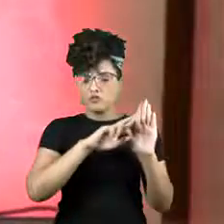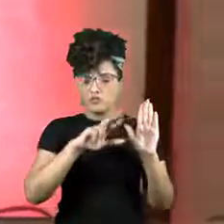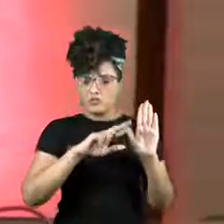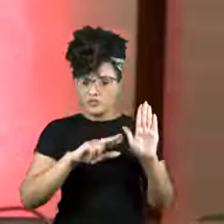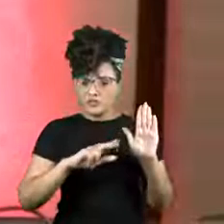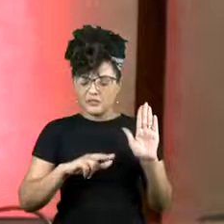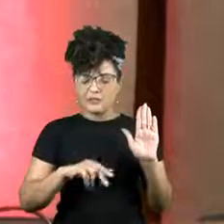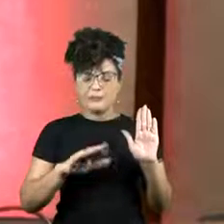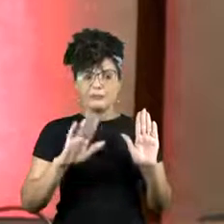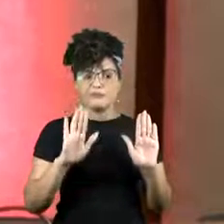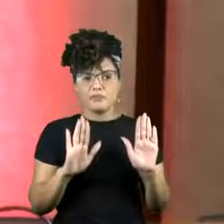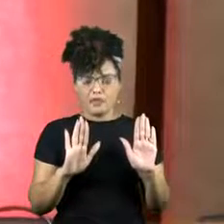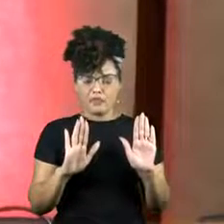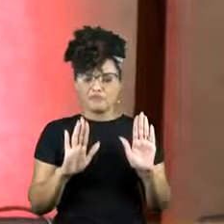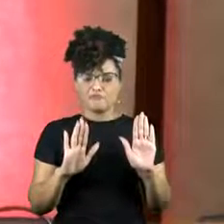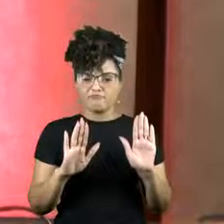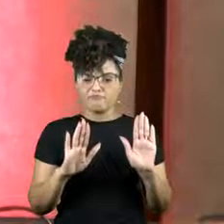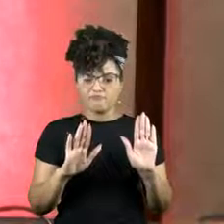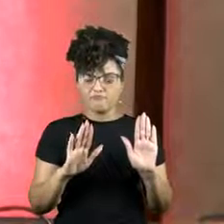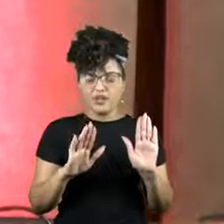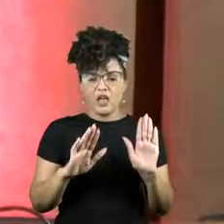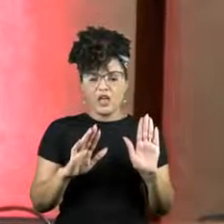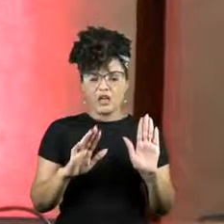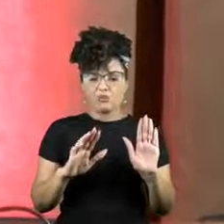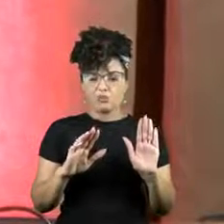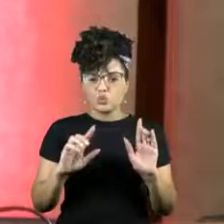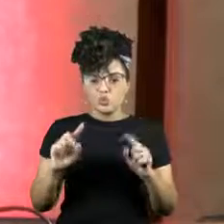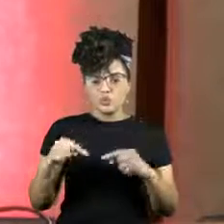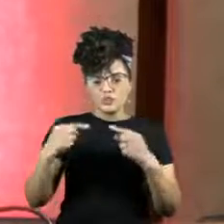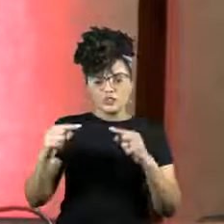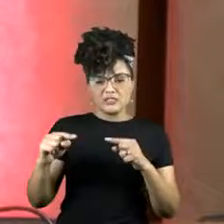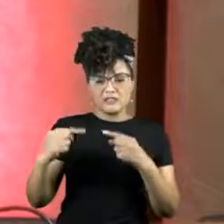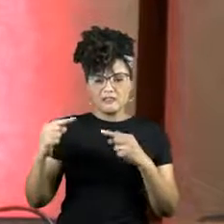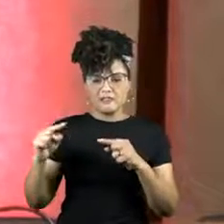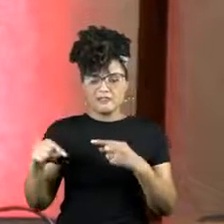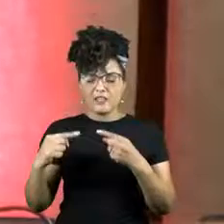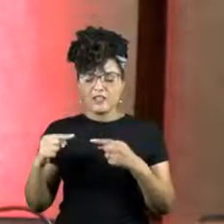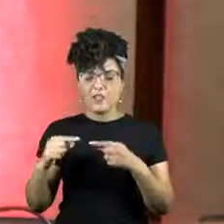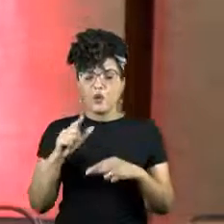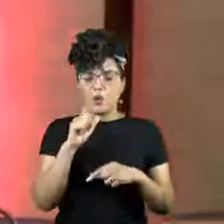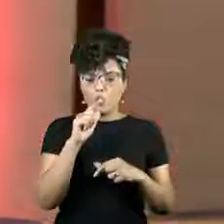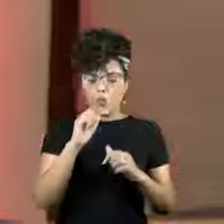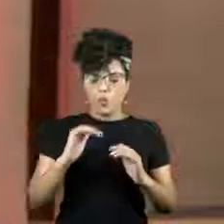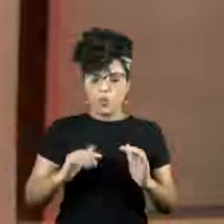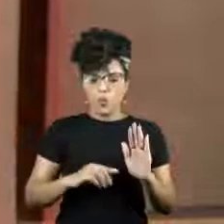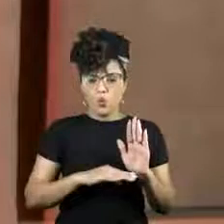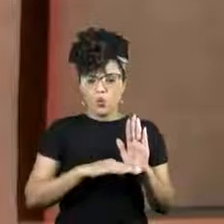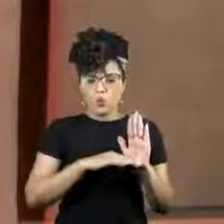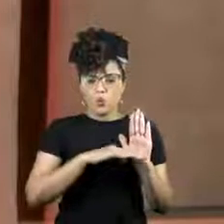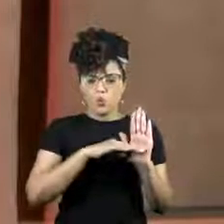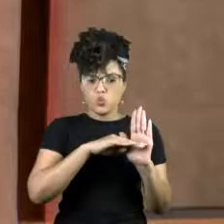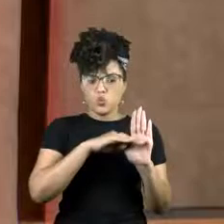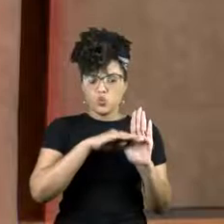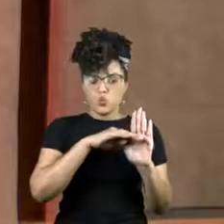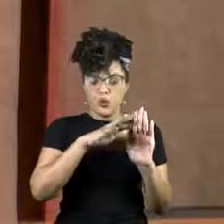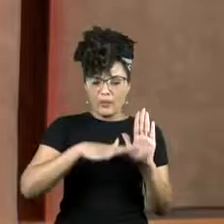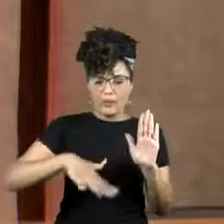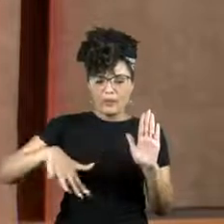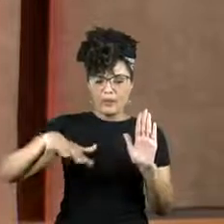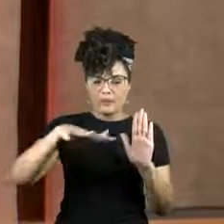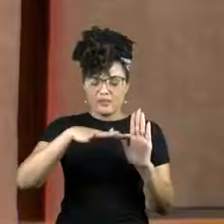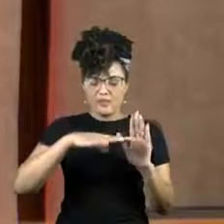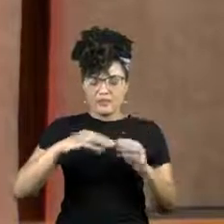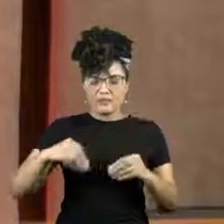alguns outros desafios, que estimar o nível d'água dentro da superfície de ruptura,